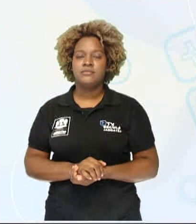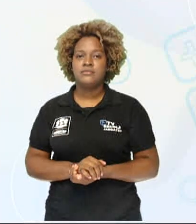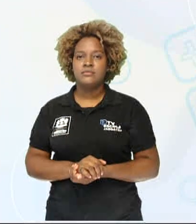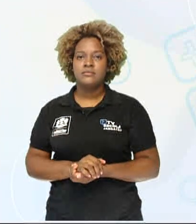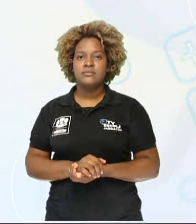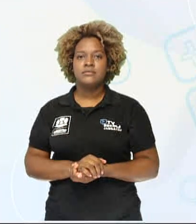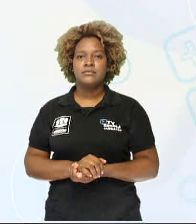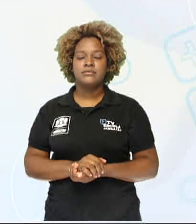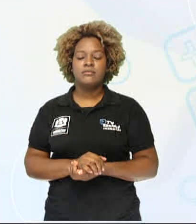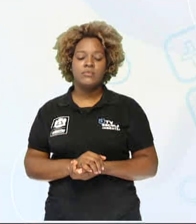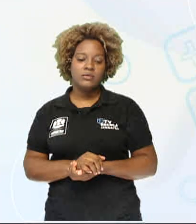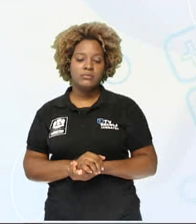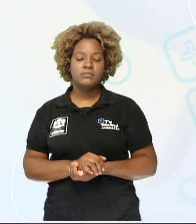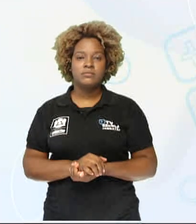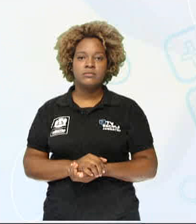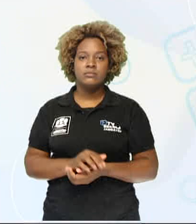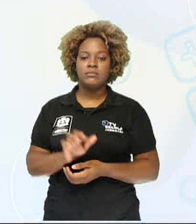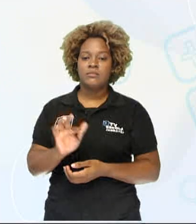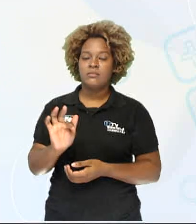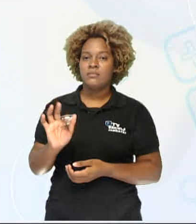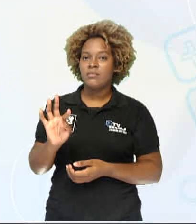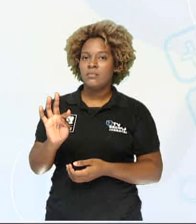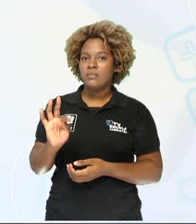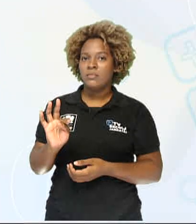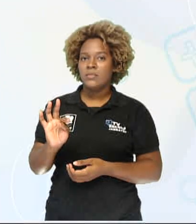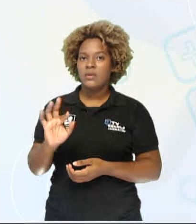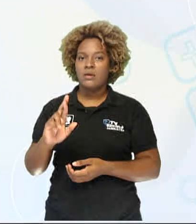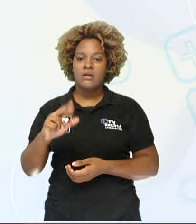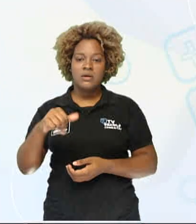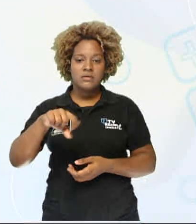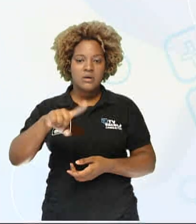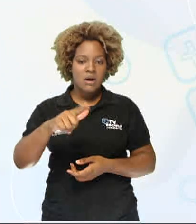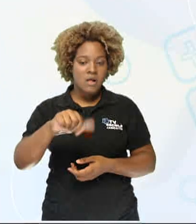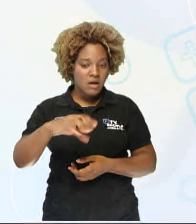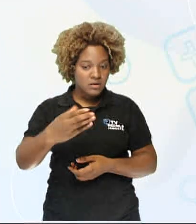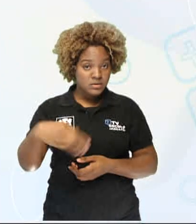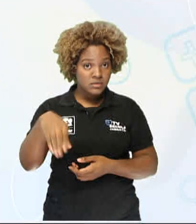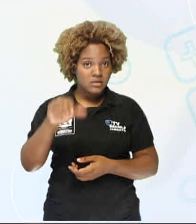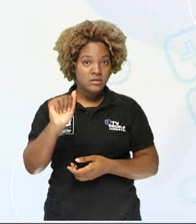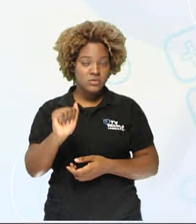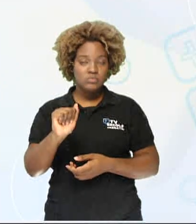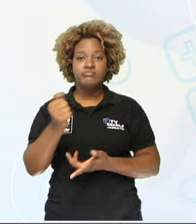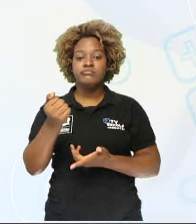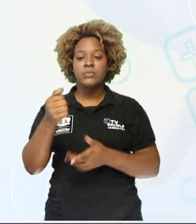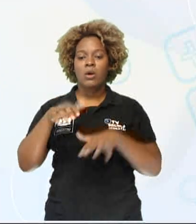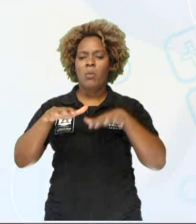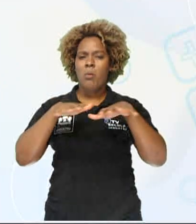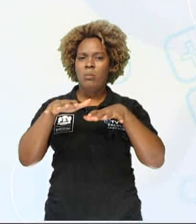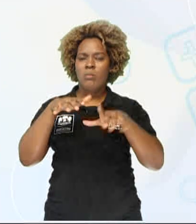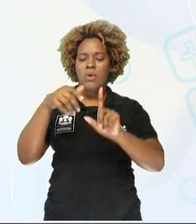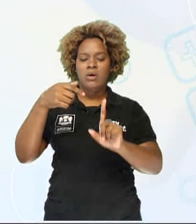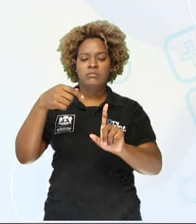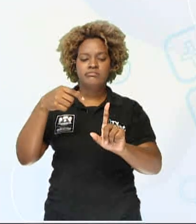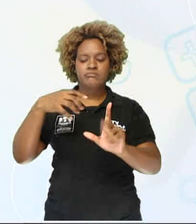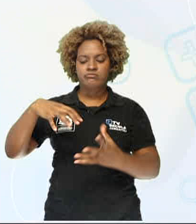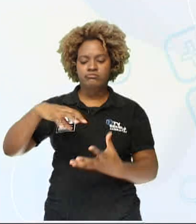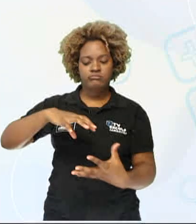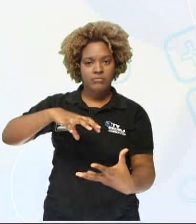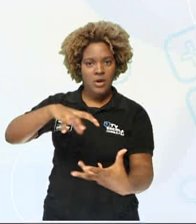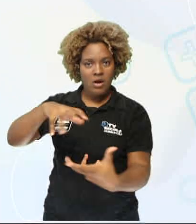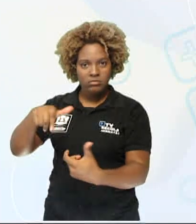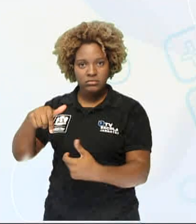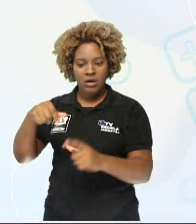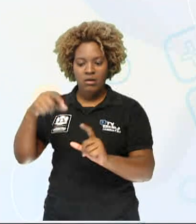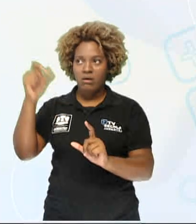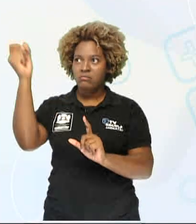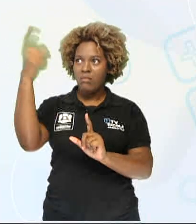translação é um movimento elíptico, que a Terra executa ao redor do Sol com uma duração de